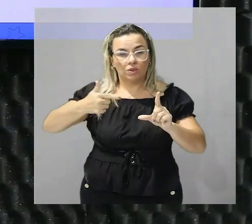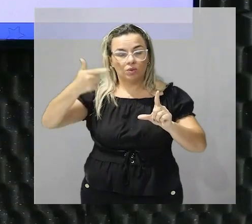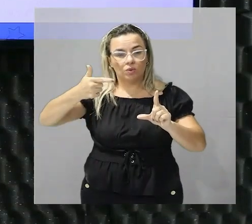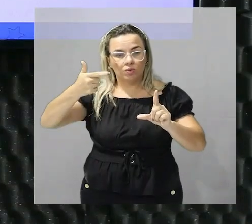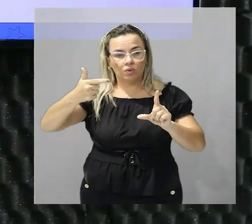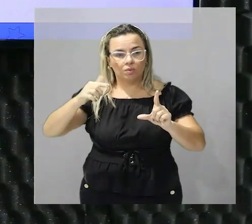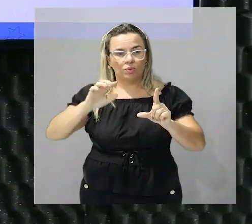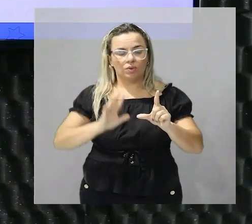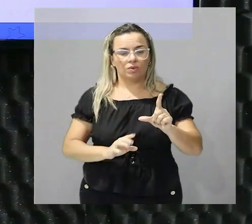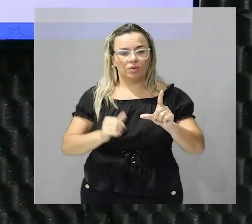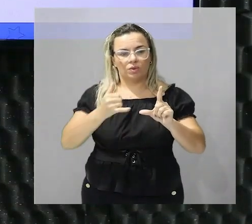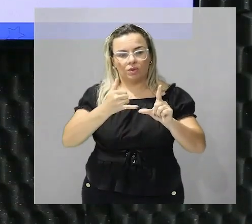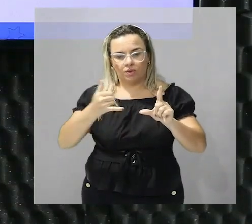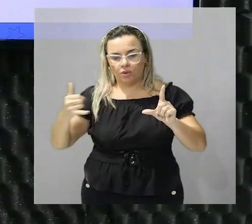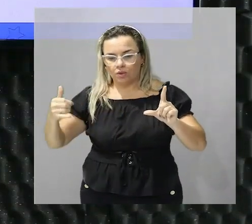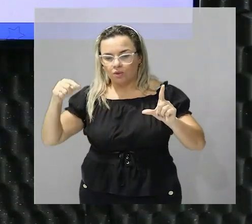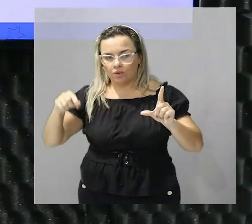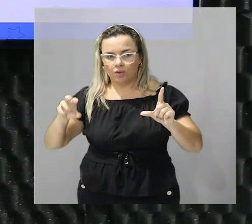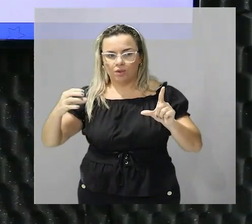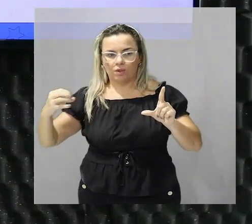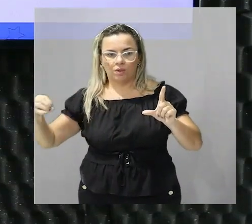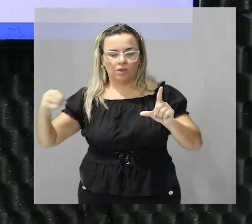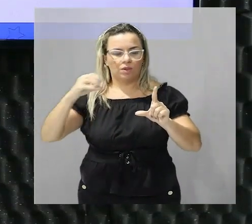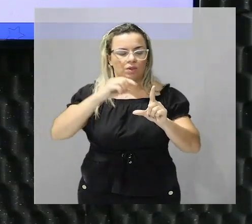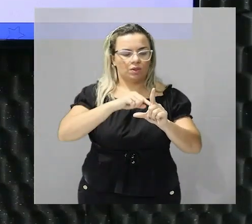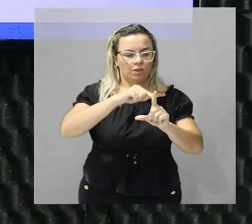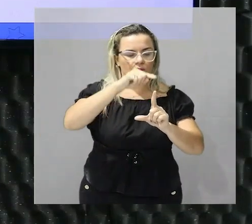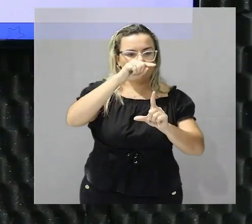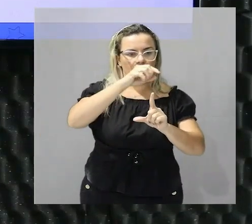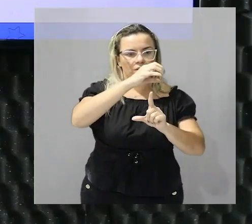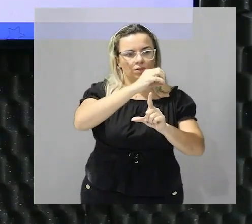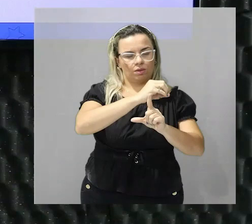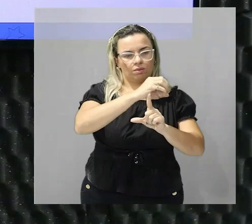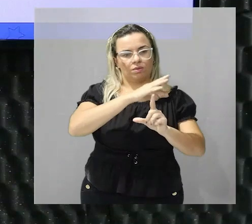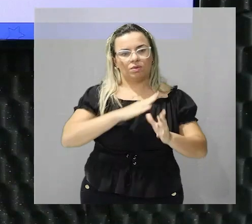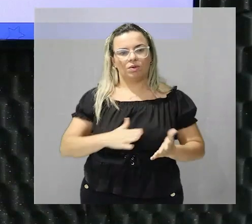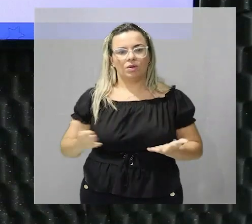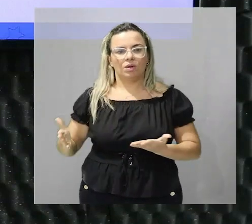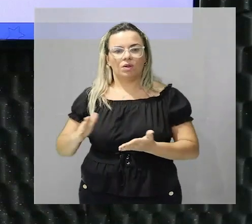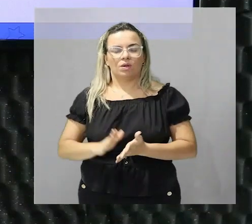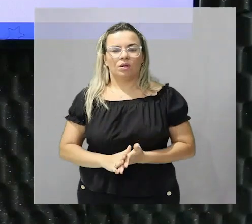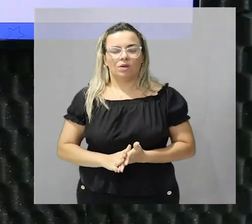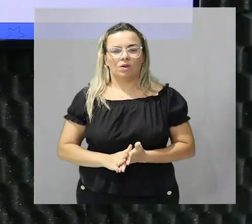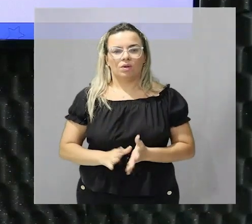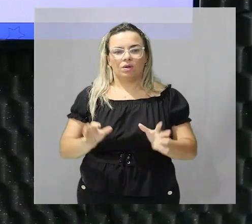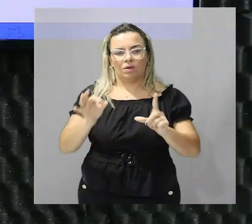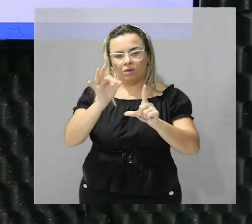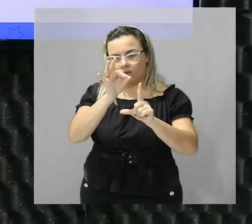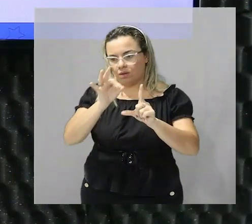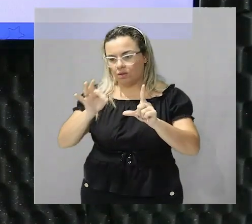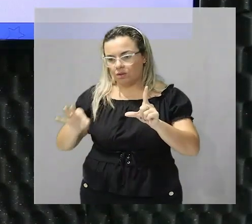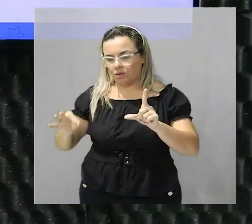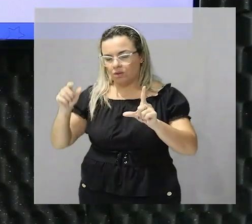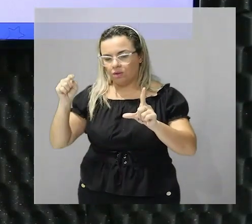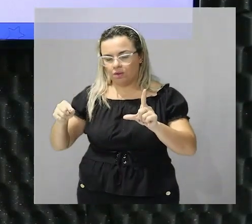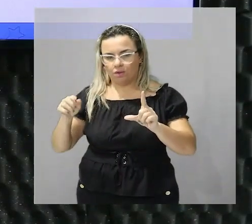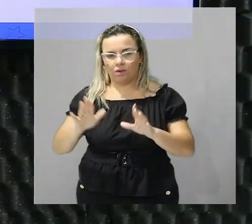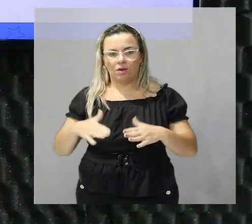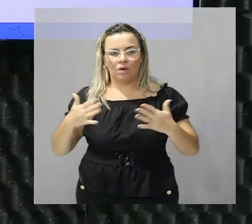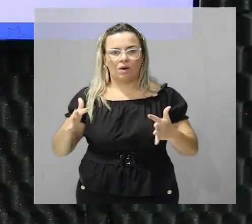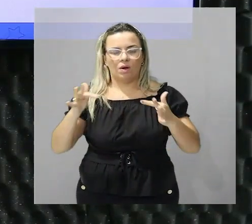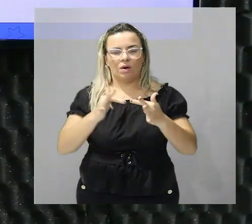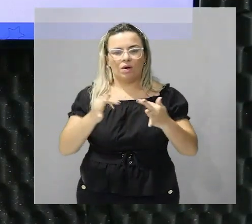0. Gente, o gráfico é uma reta. Se ele é uma reta, então, ele é dado, né, a escrita dessa função é uma